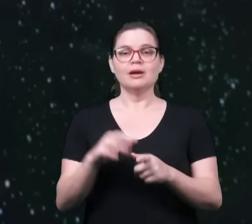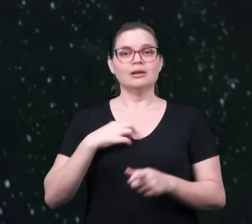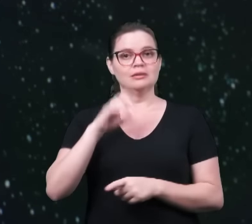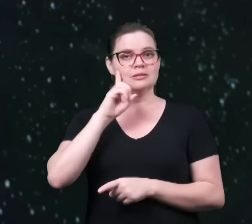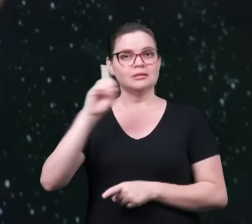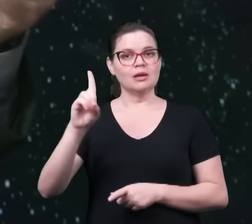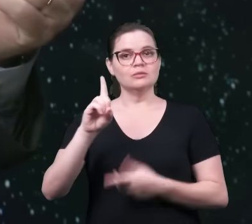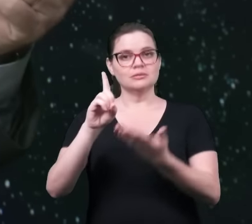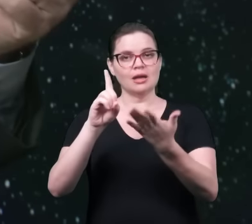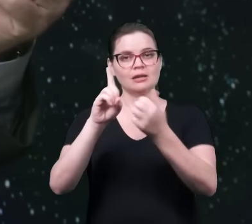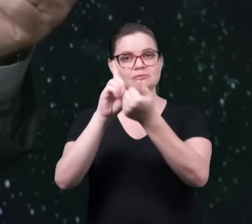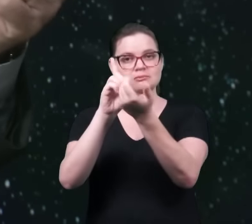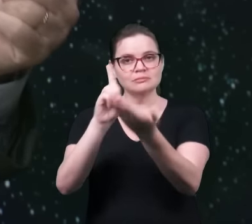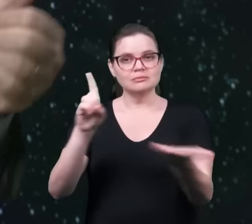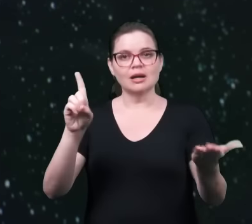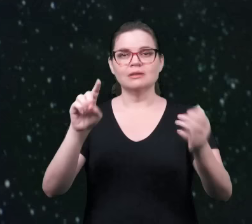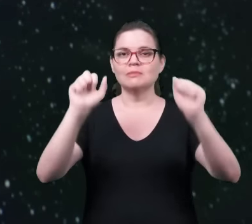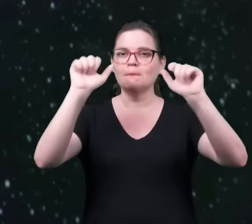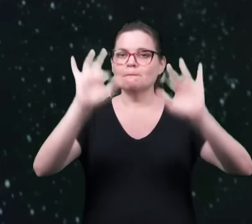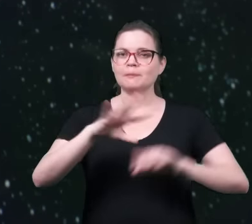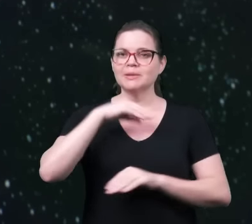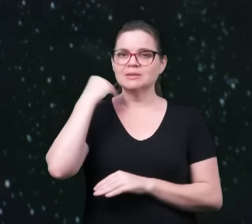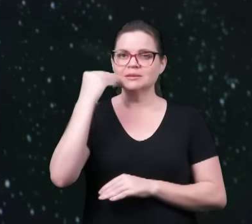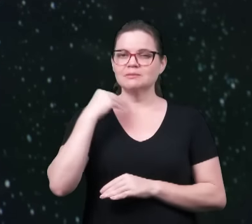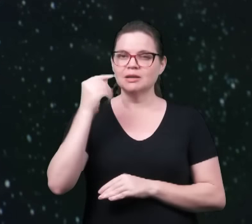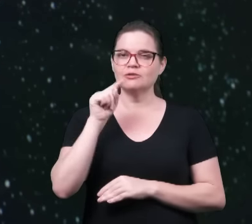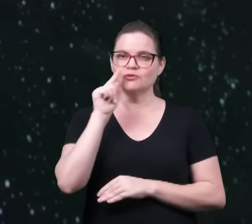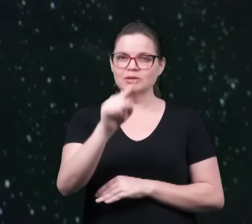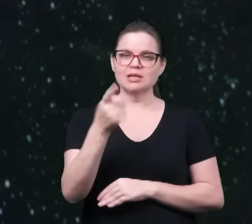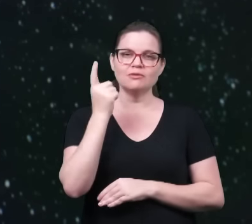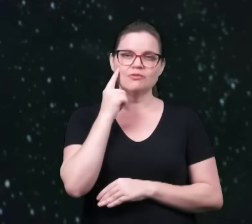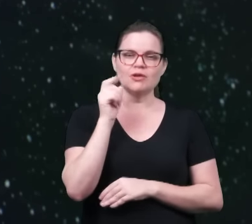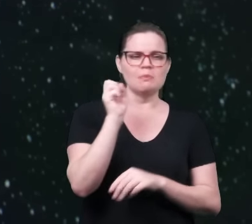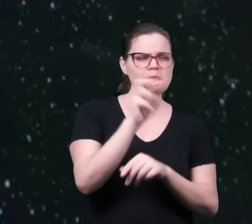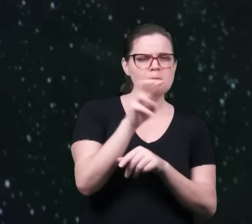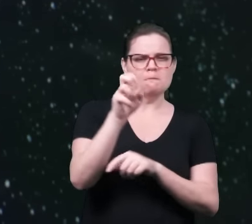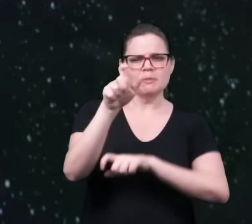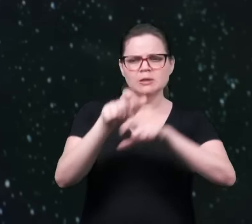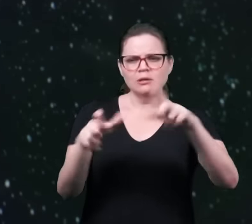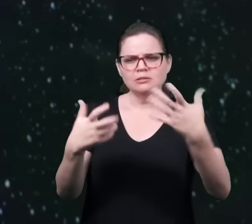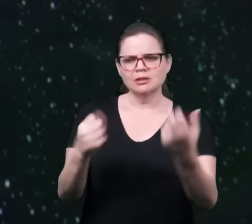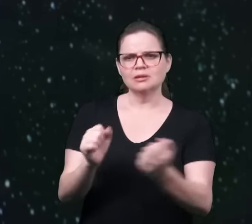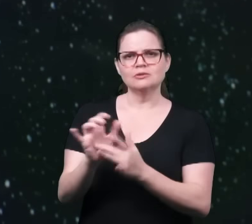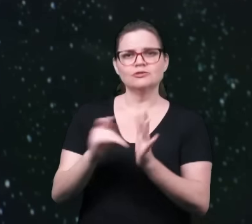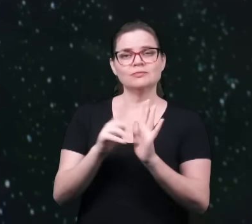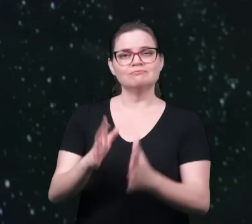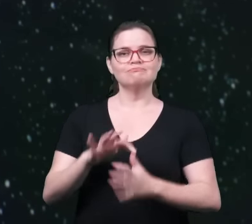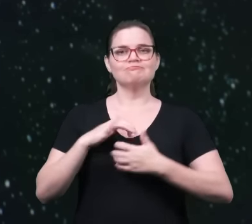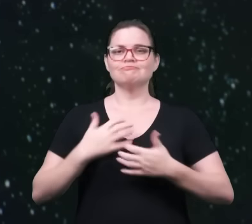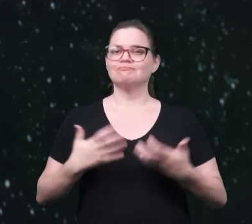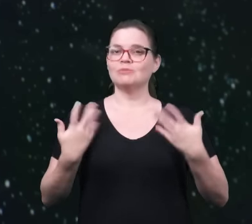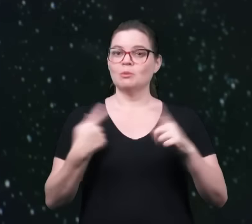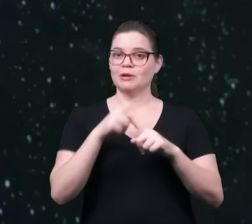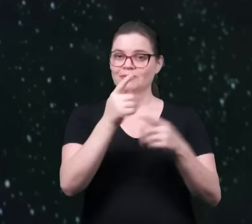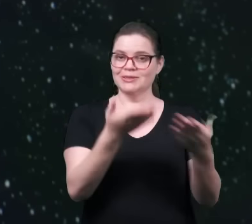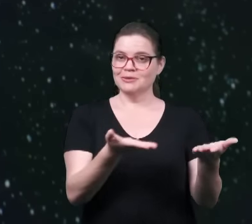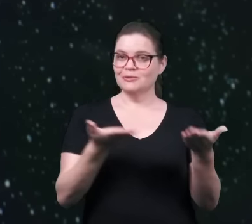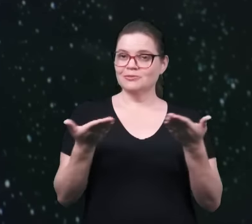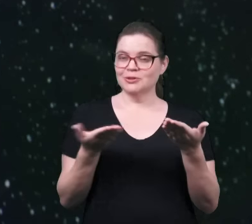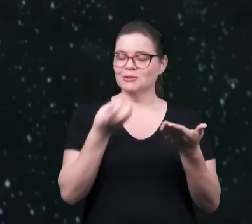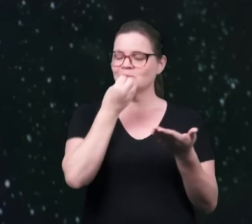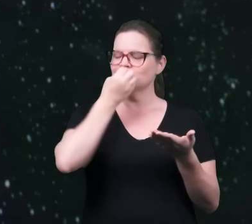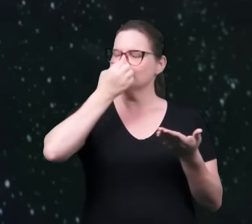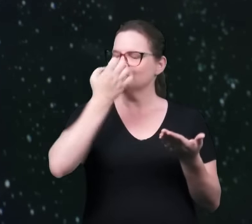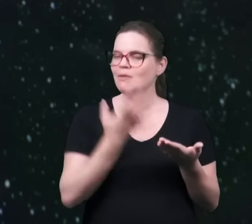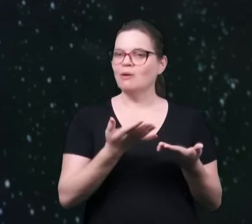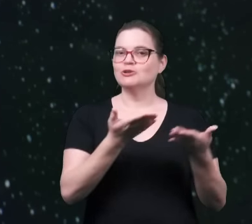experiência. Amém. E você vê muitas pessoas se rendendo aos pés do Senhor Jesus. E você vai se alegrar, porque você convidou. Como que é bom quando a